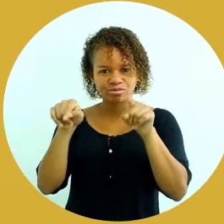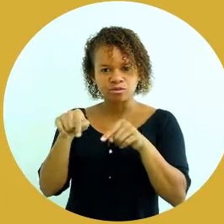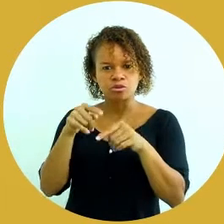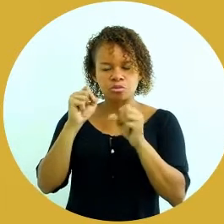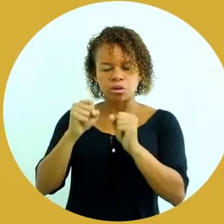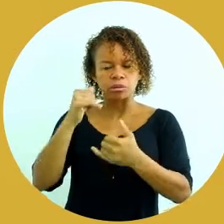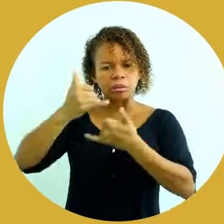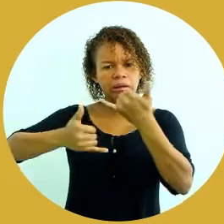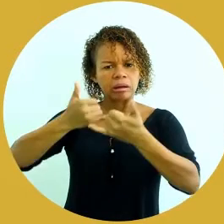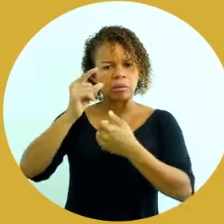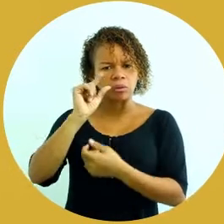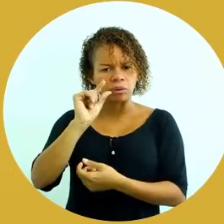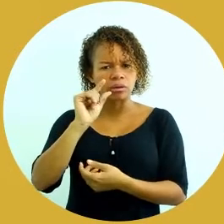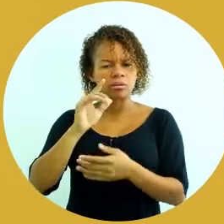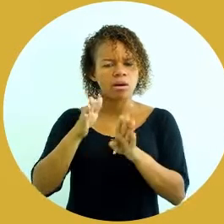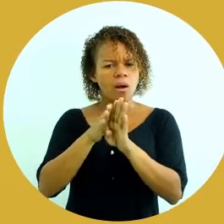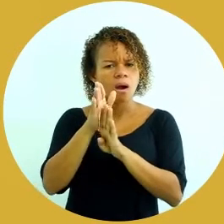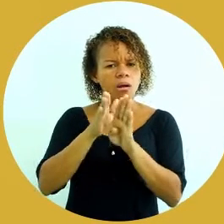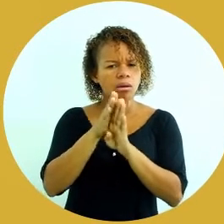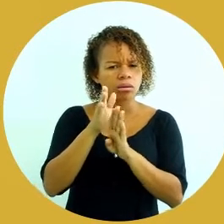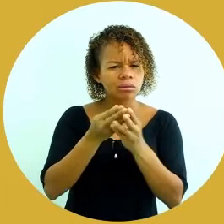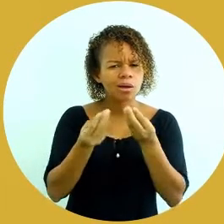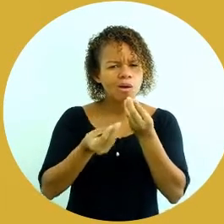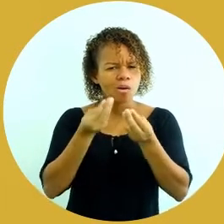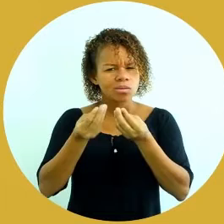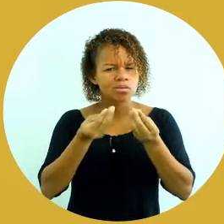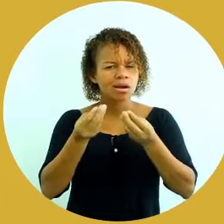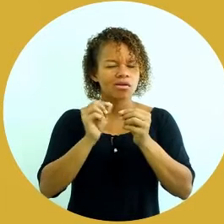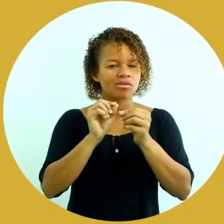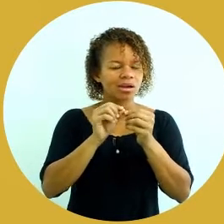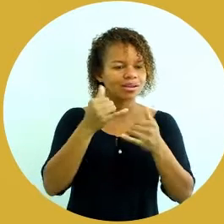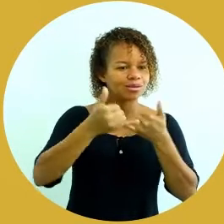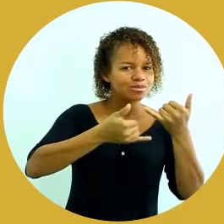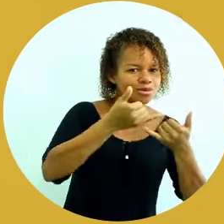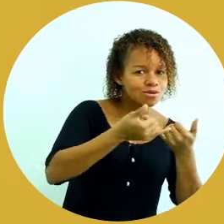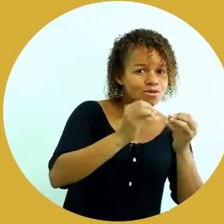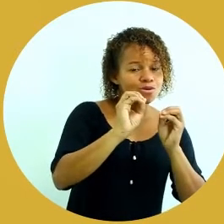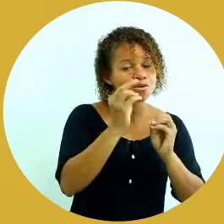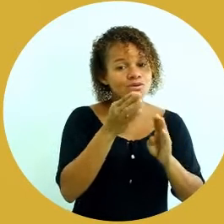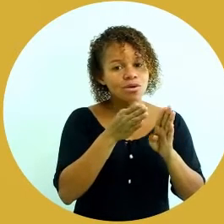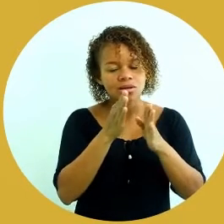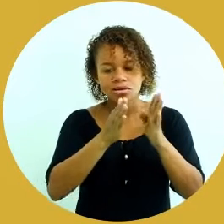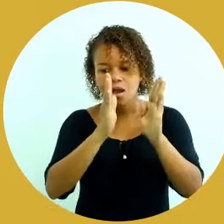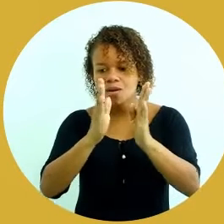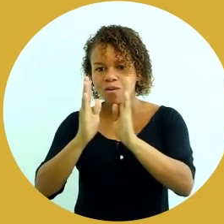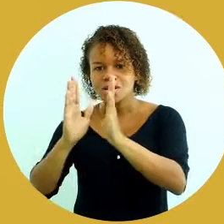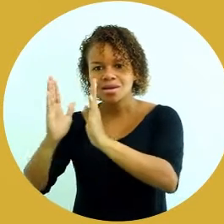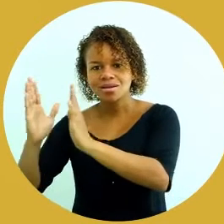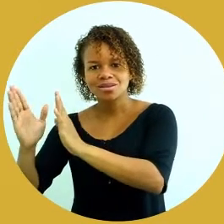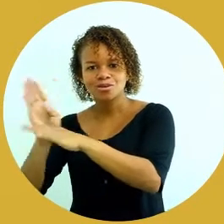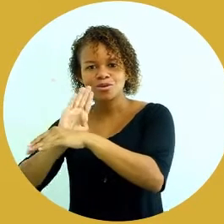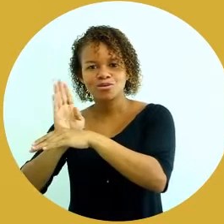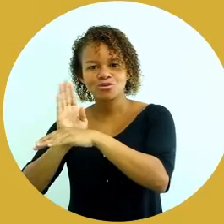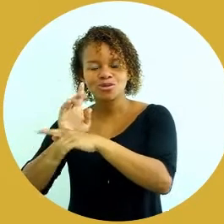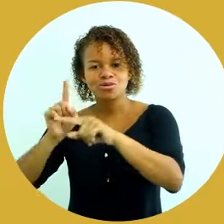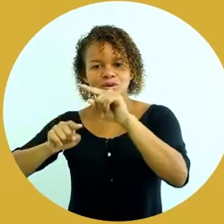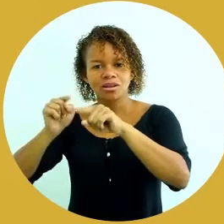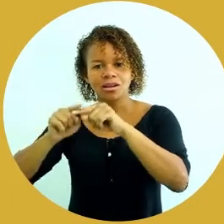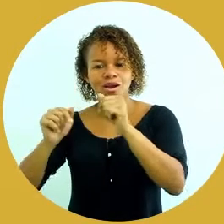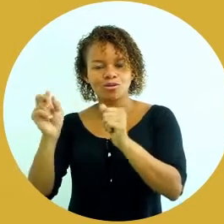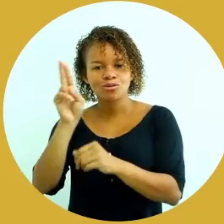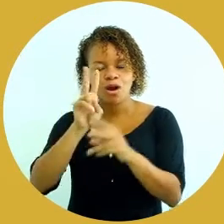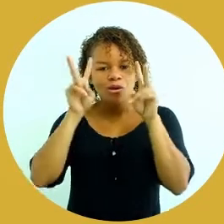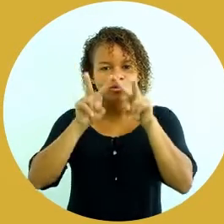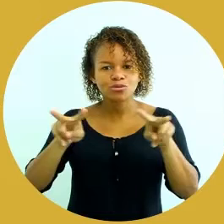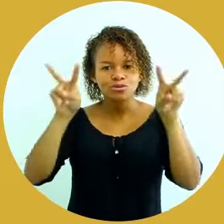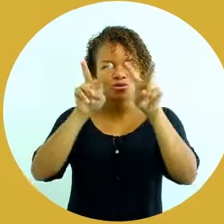pode brincar um pouquinho para orientar como serão feitas as animações ou as sequências do teu vídeo para a produção do